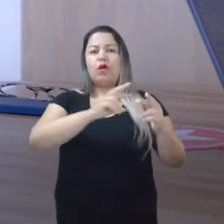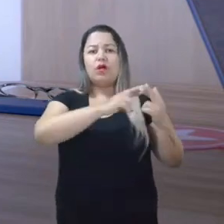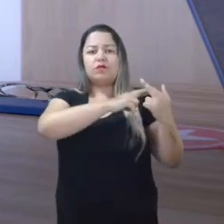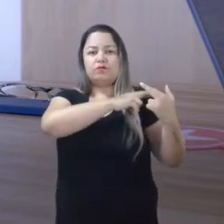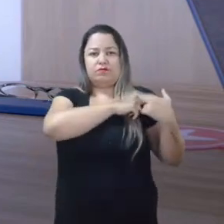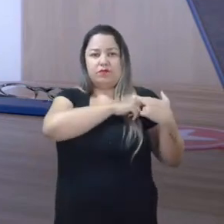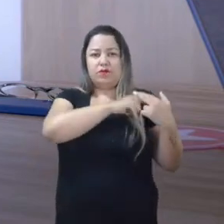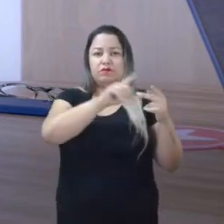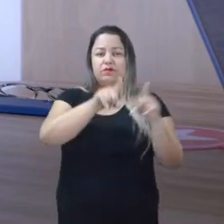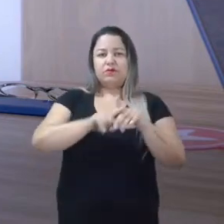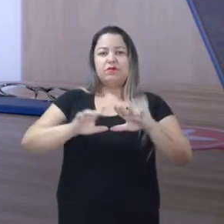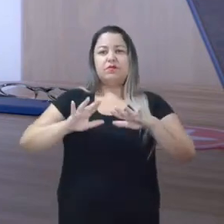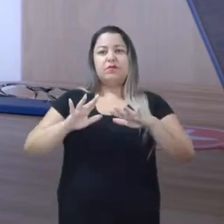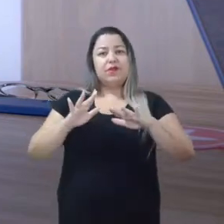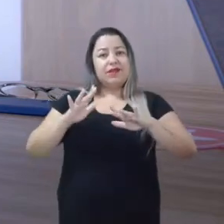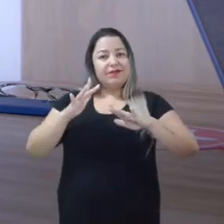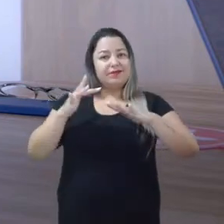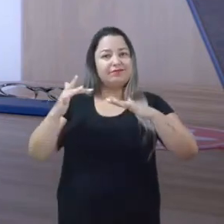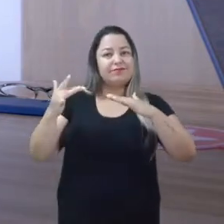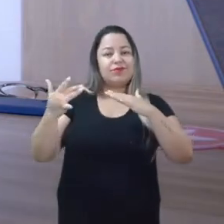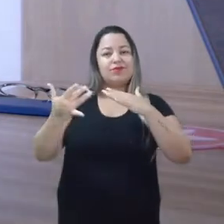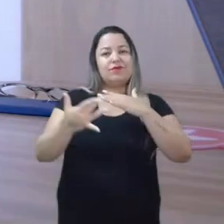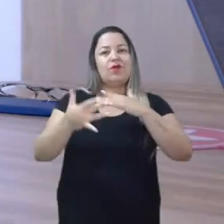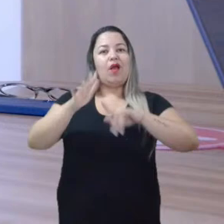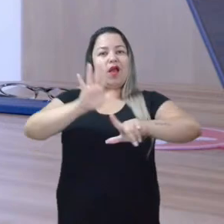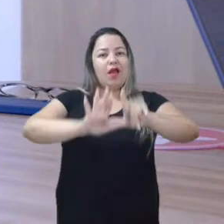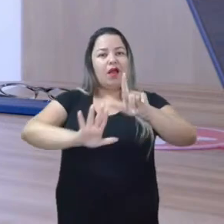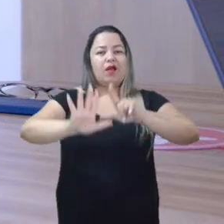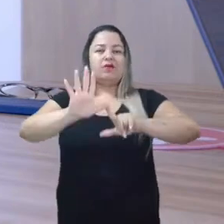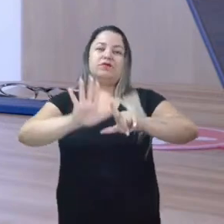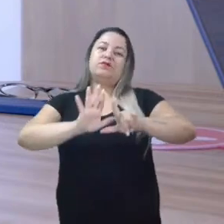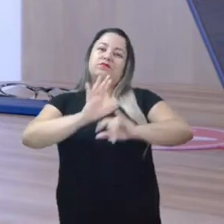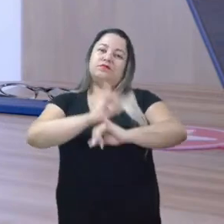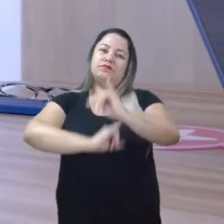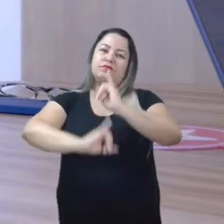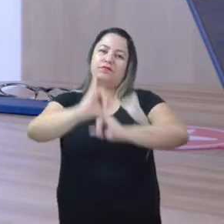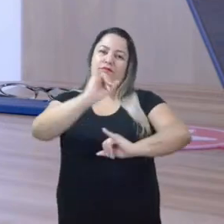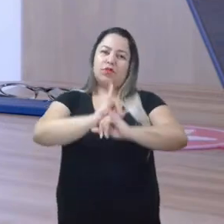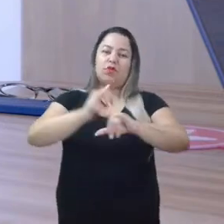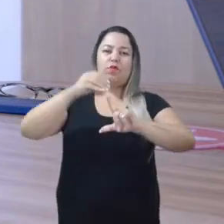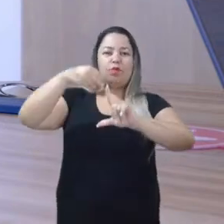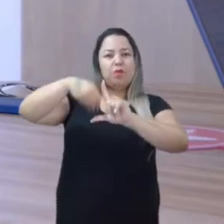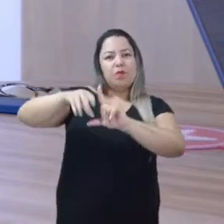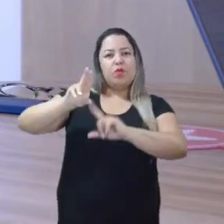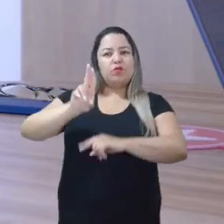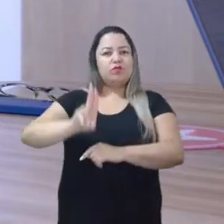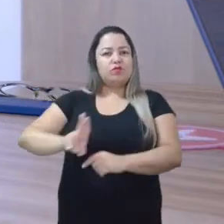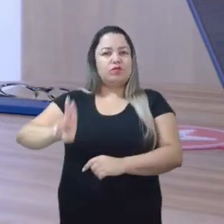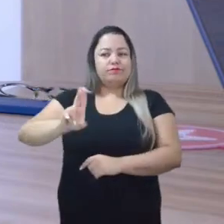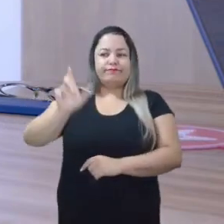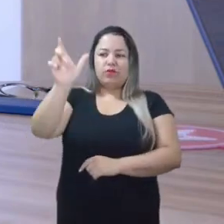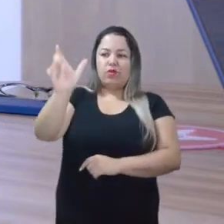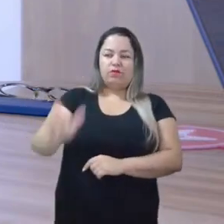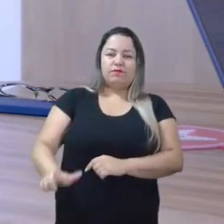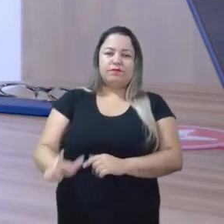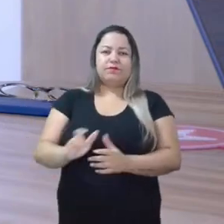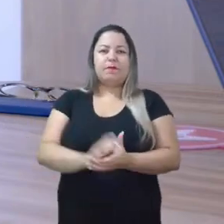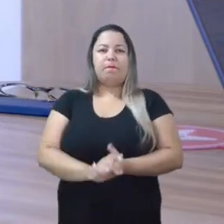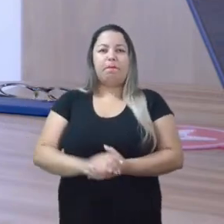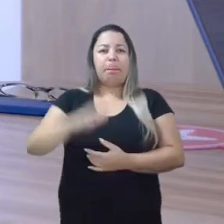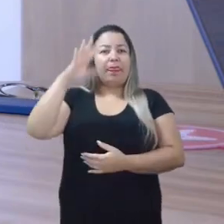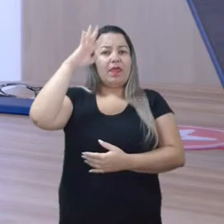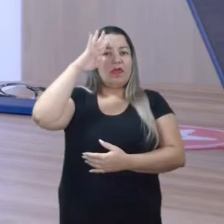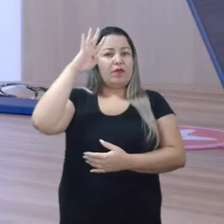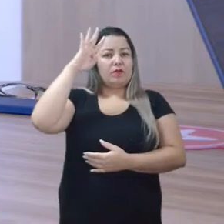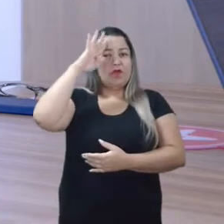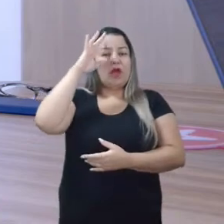plataformas digitais pelos conteúdos publicados por terceiros, pelos usuários. Perfeito. Então, na quarta-feira, o Supremo retoma o